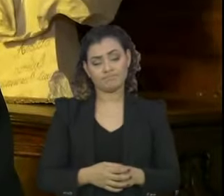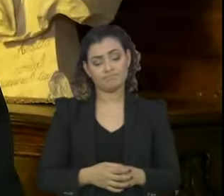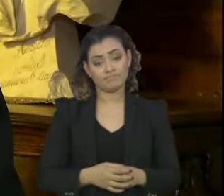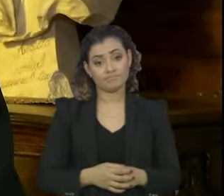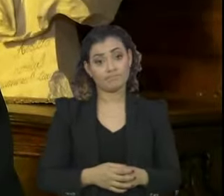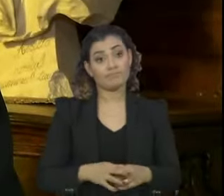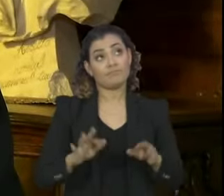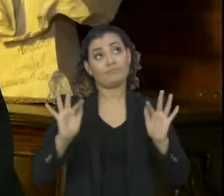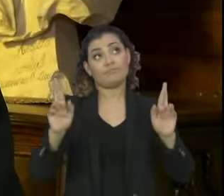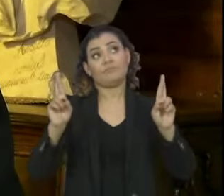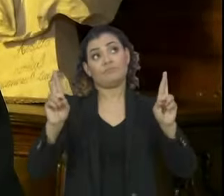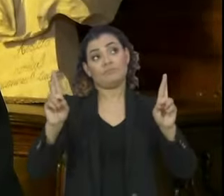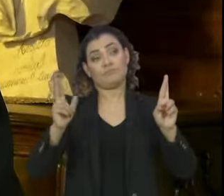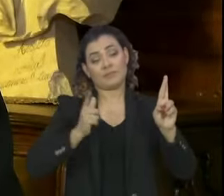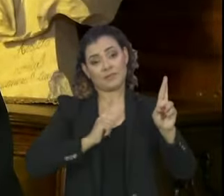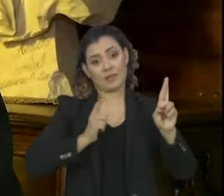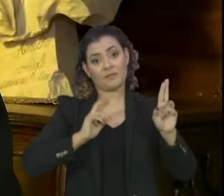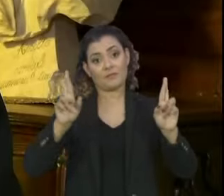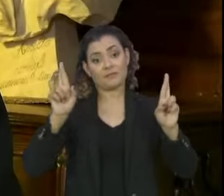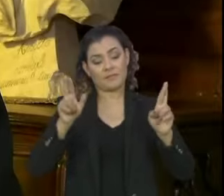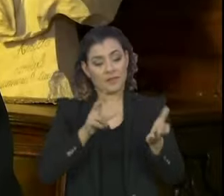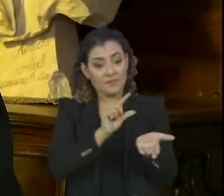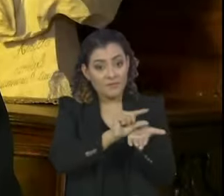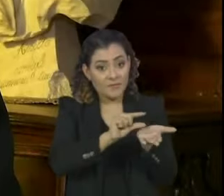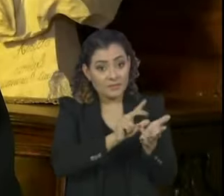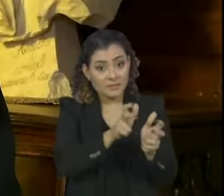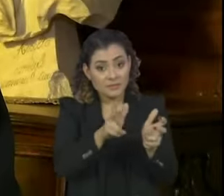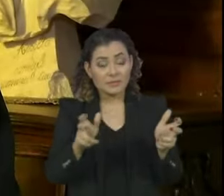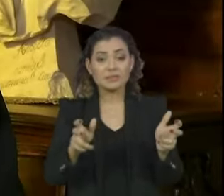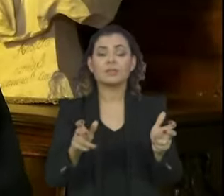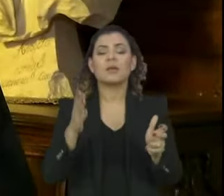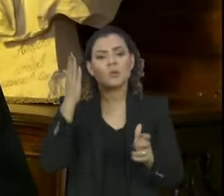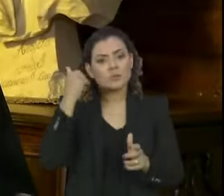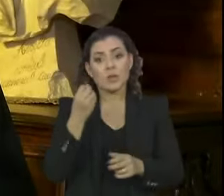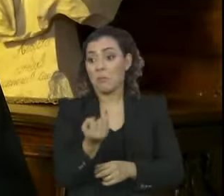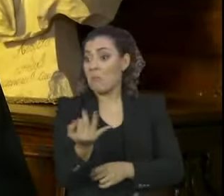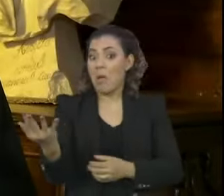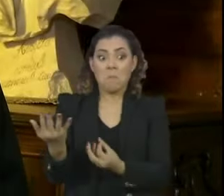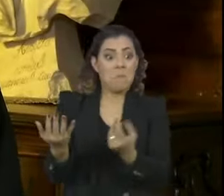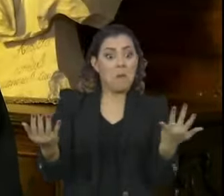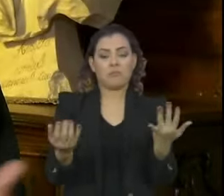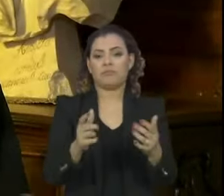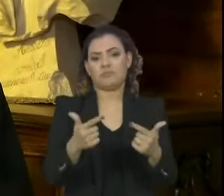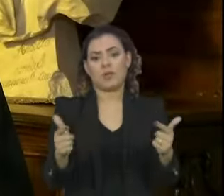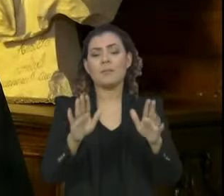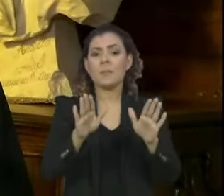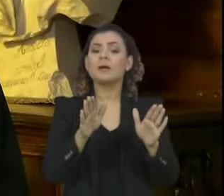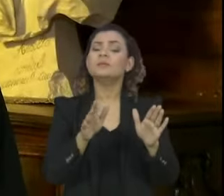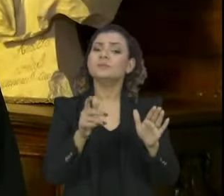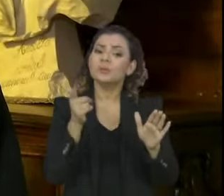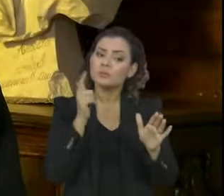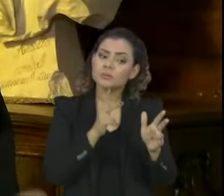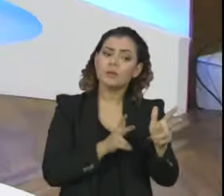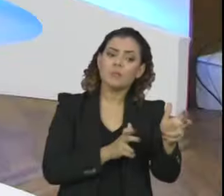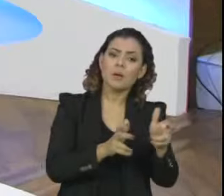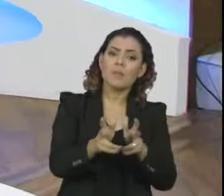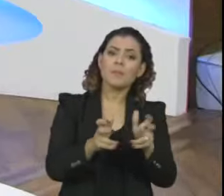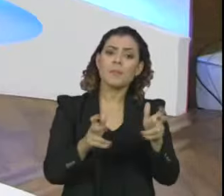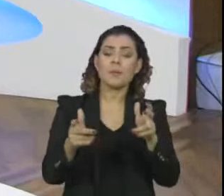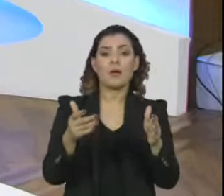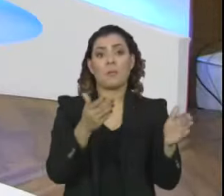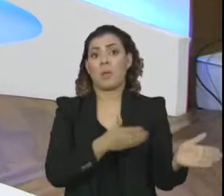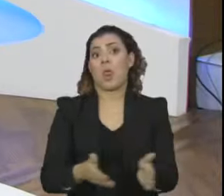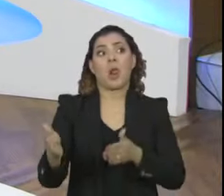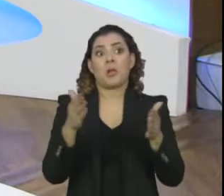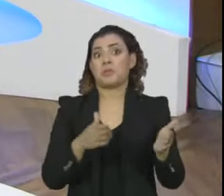Esperança temos temos vacinas embora não haja vacina em quantidade mas não a fábrica que vacina que possa fabricar da